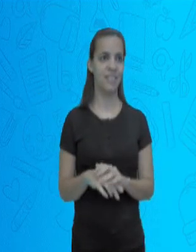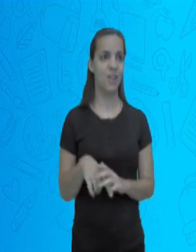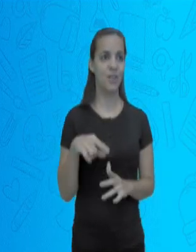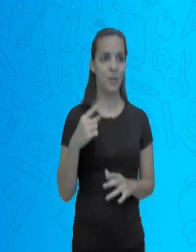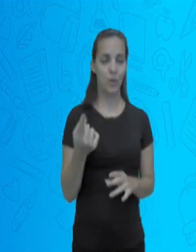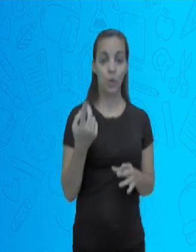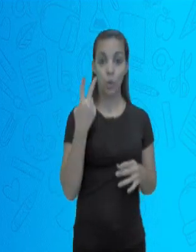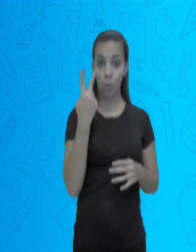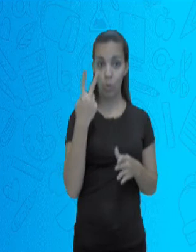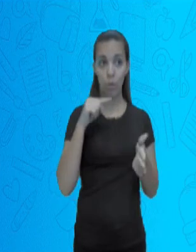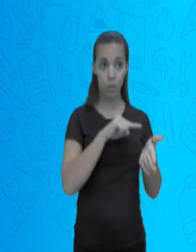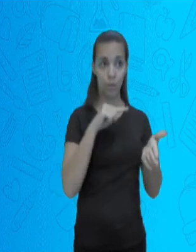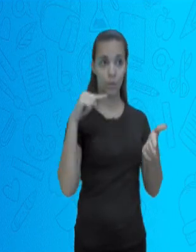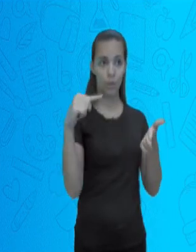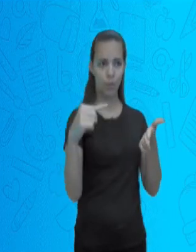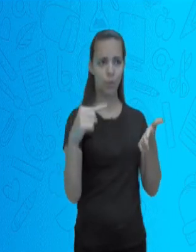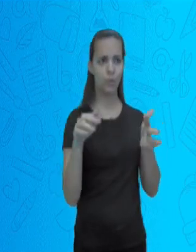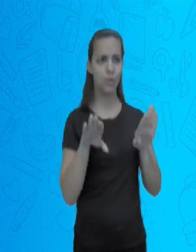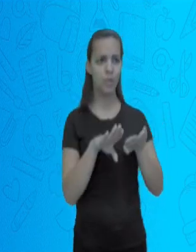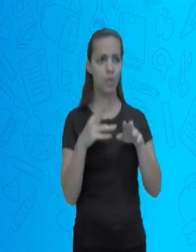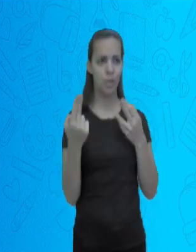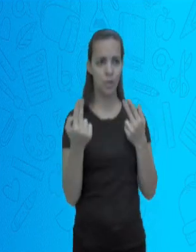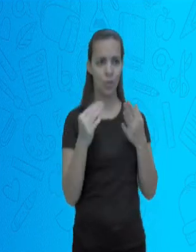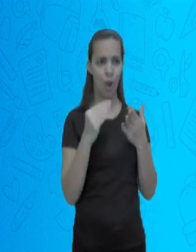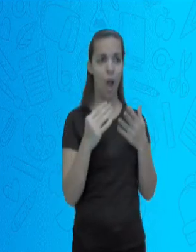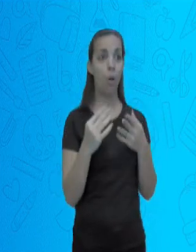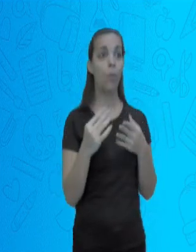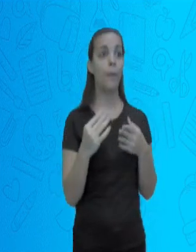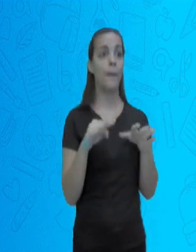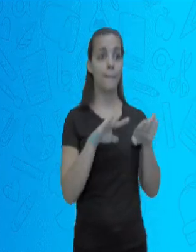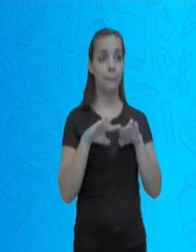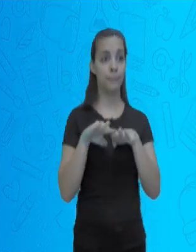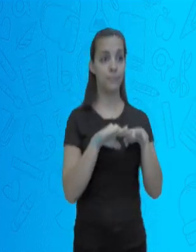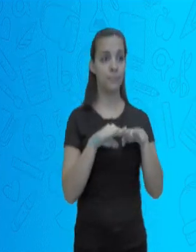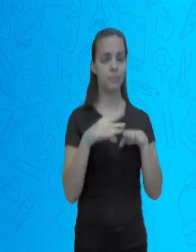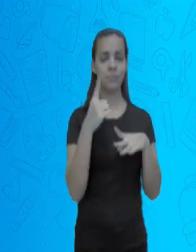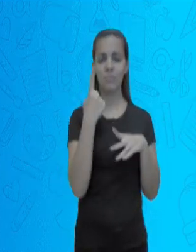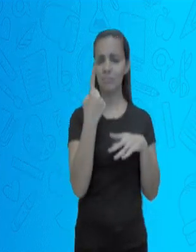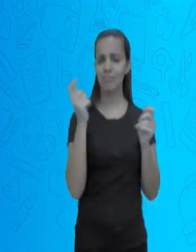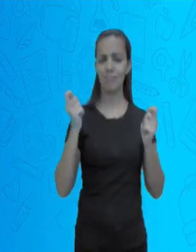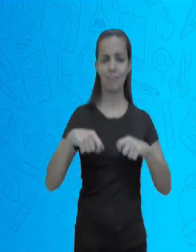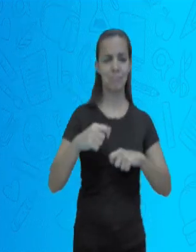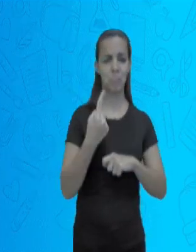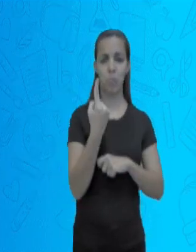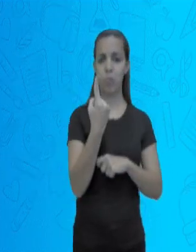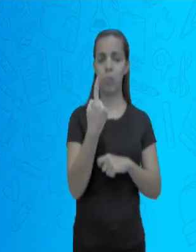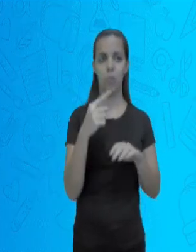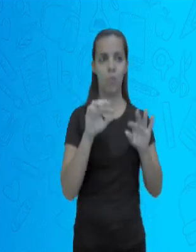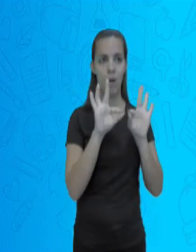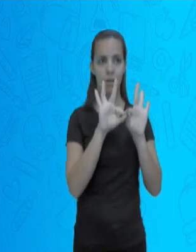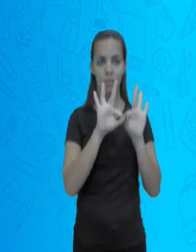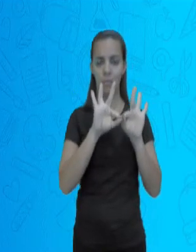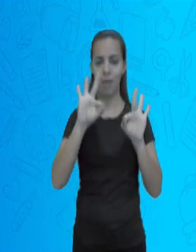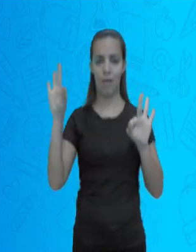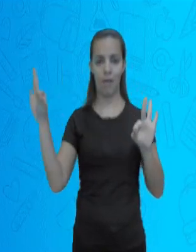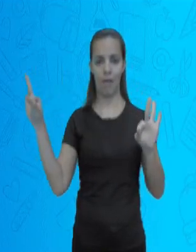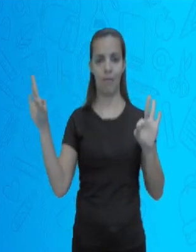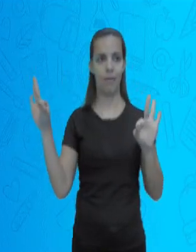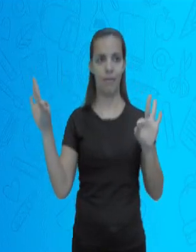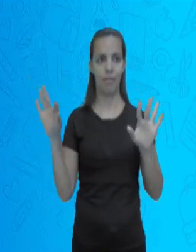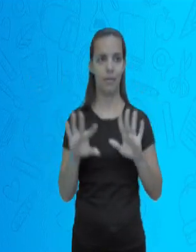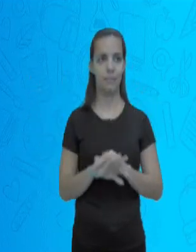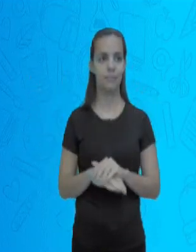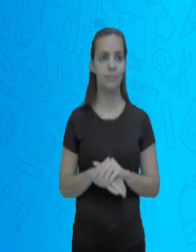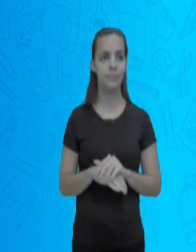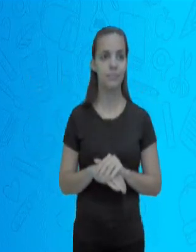tenho dois pontos distintos, eu consigo traçar apenas uma reta passando por esses dois